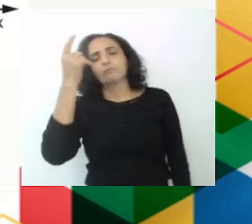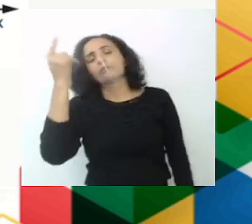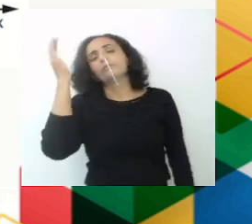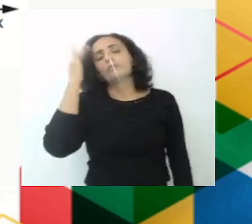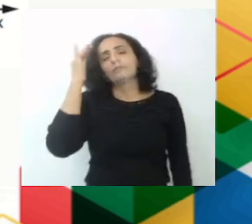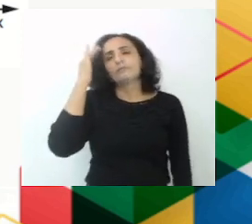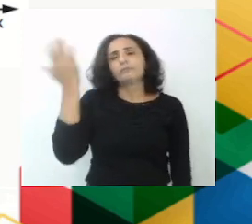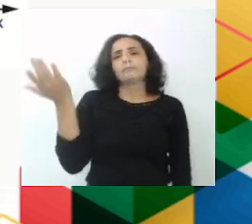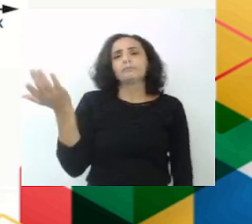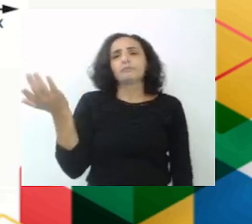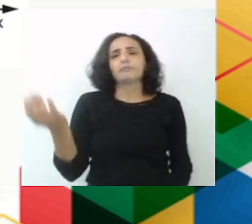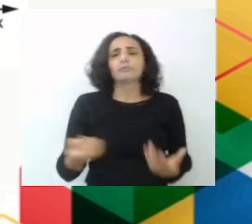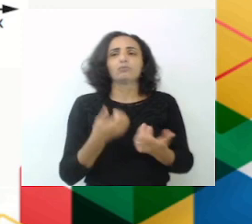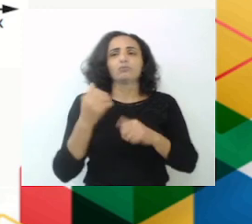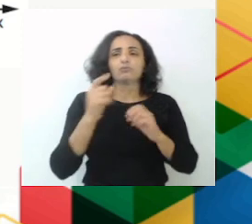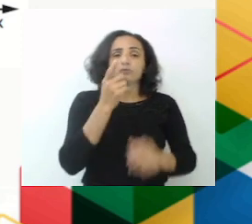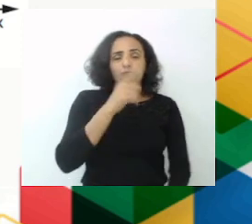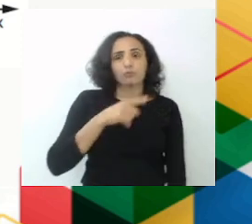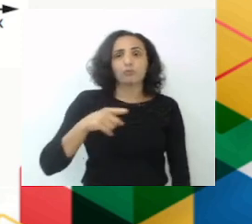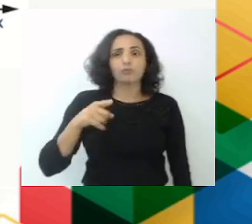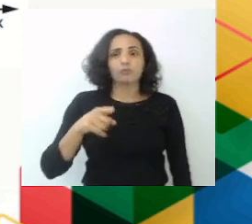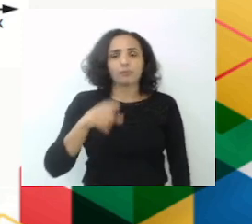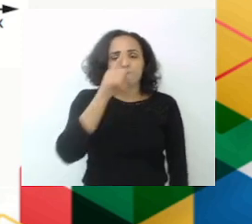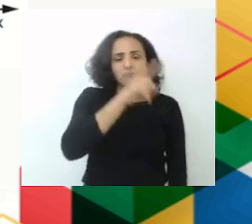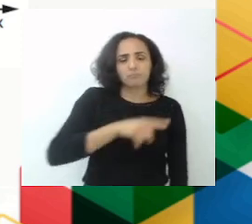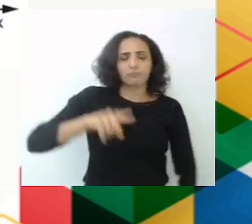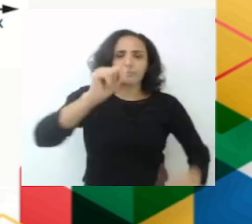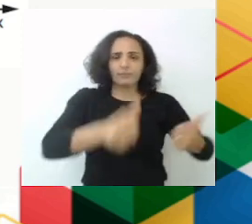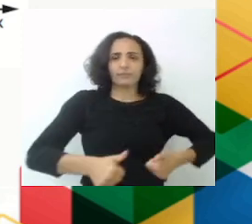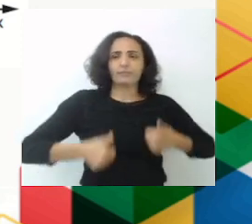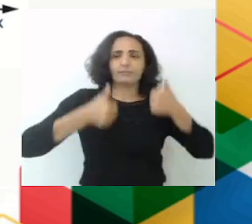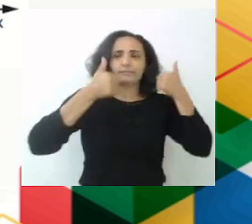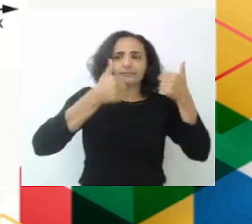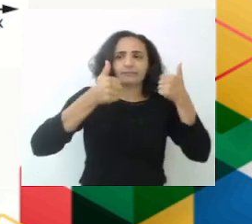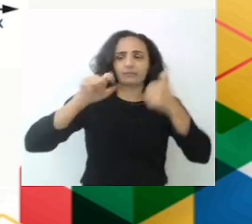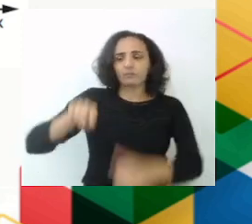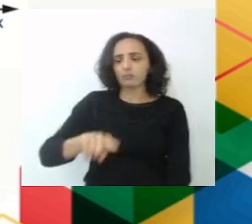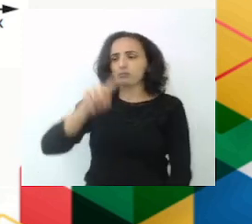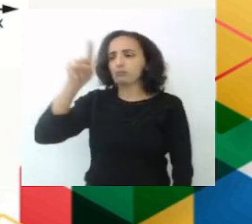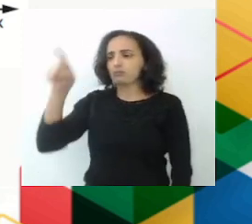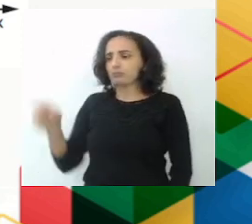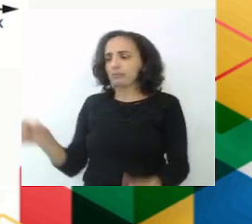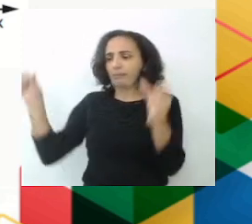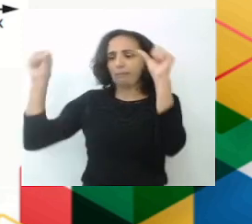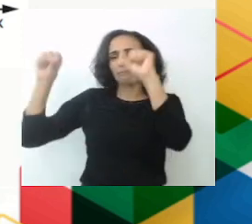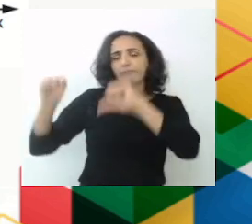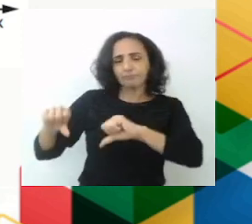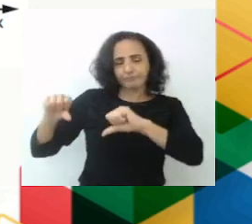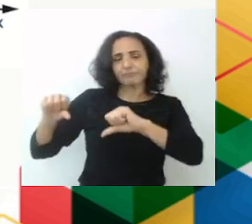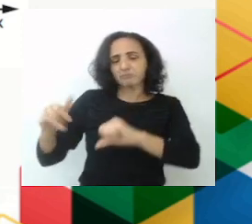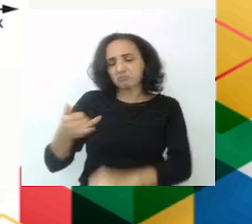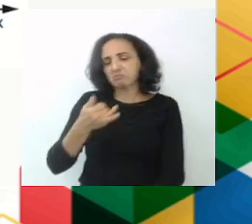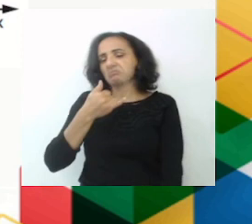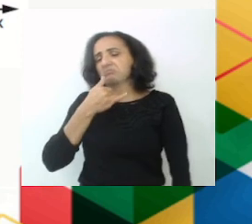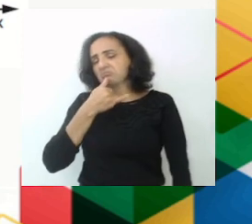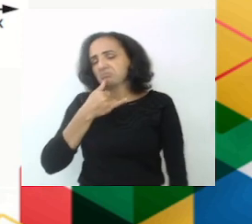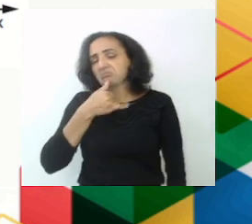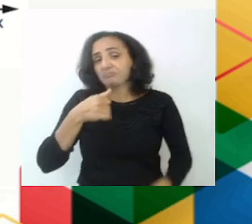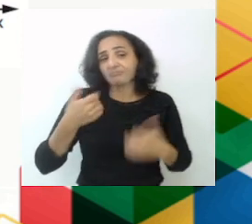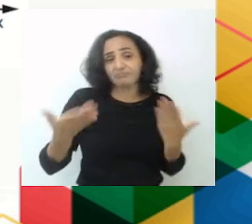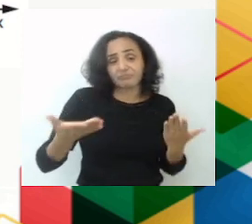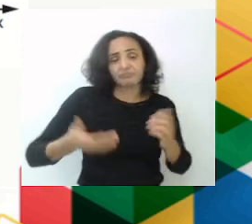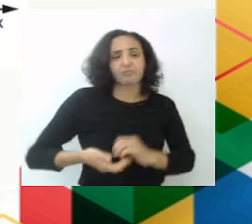A à palavra astral. Astral positivo, eu estou para cima. Astral negativo, eu estou para baixo, eu estou